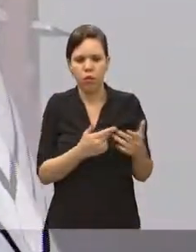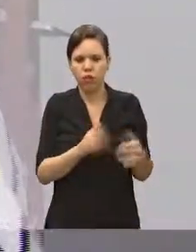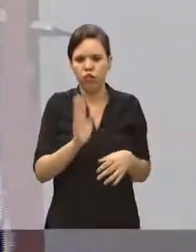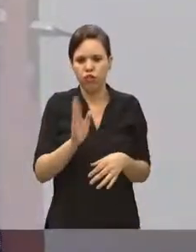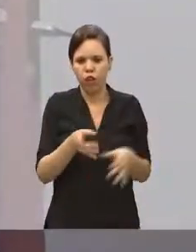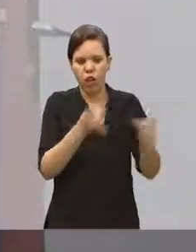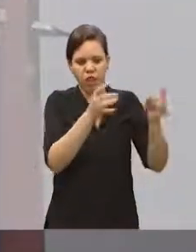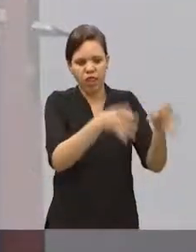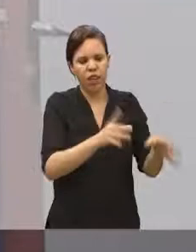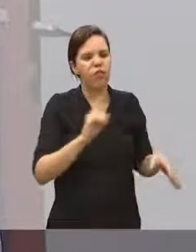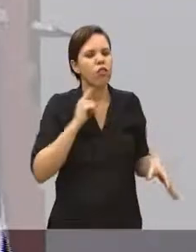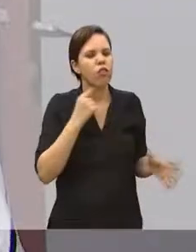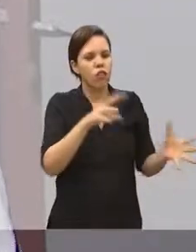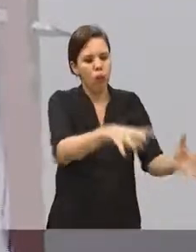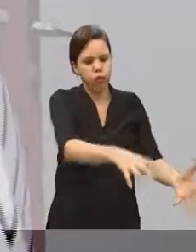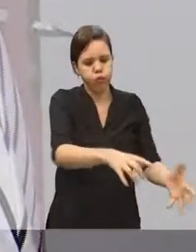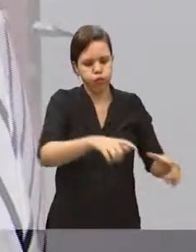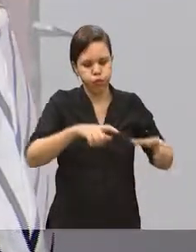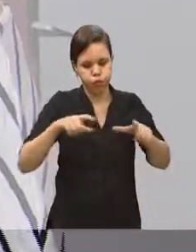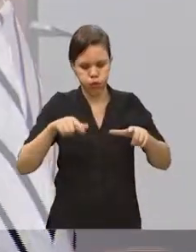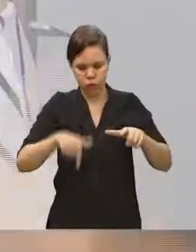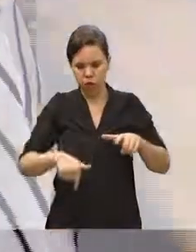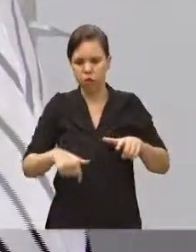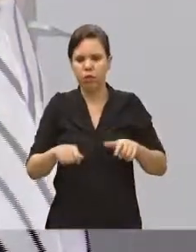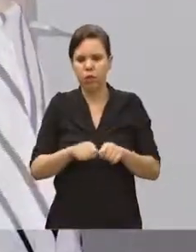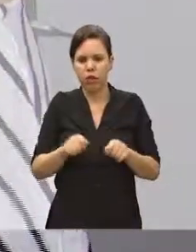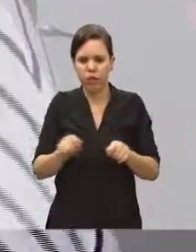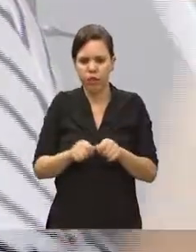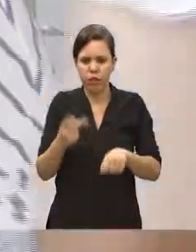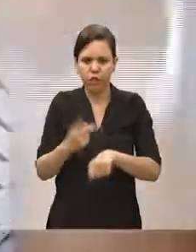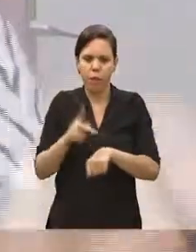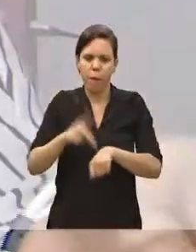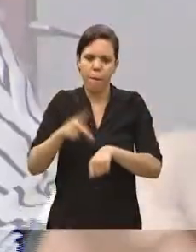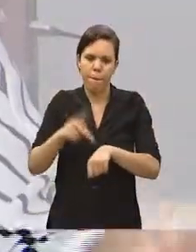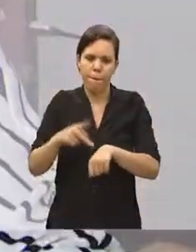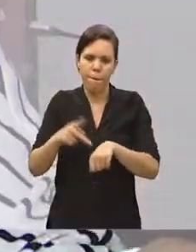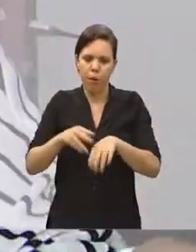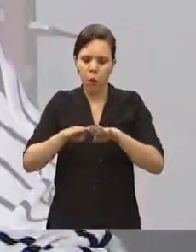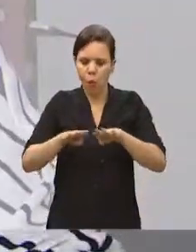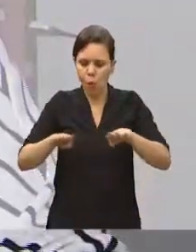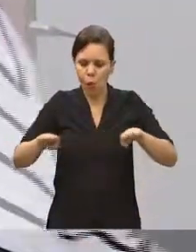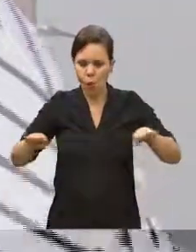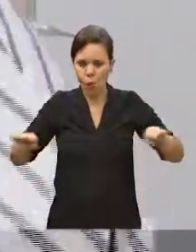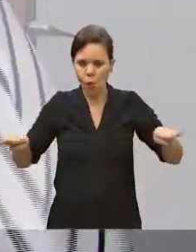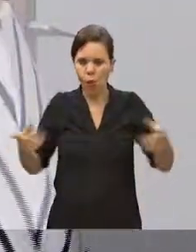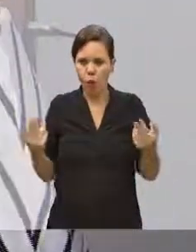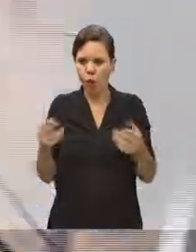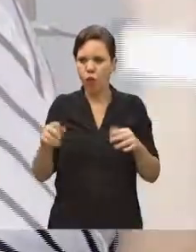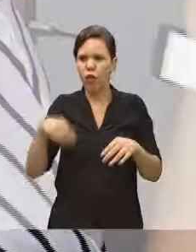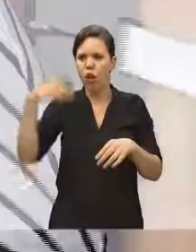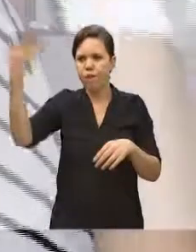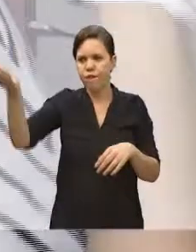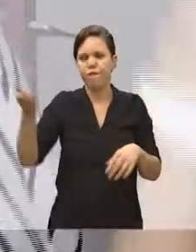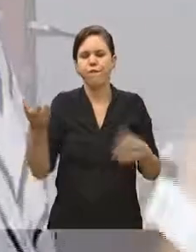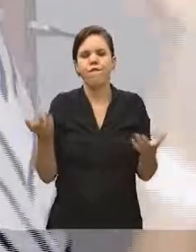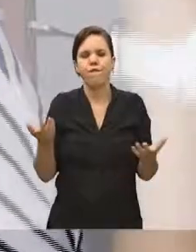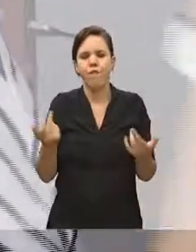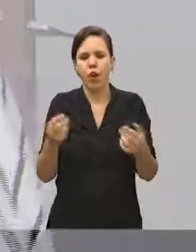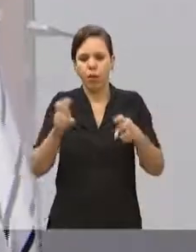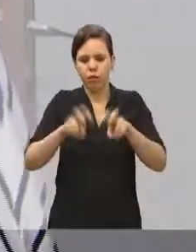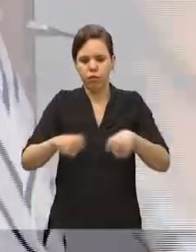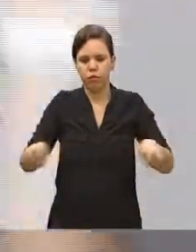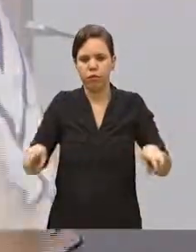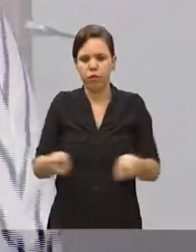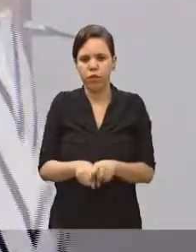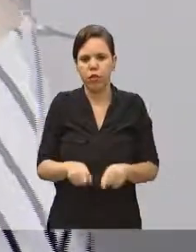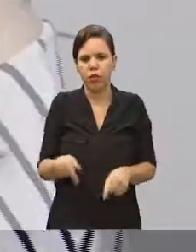uma bancada de ardósia aqui dentro do ambiente, a gente retirou ela e utilizou lá fora como banco. E também o forro, que era de PVC, a gente